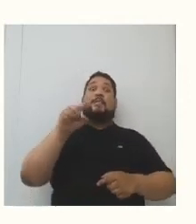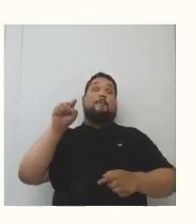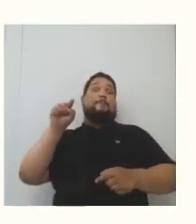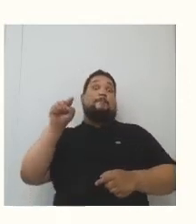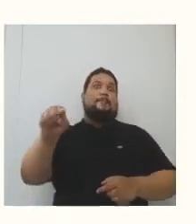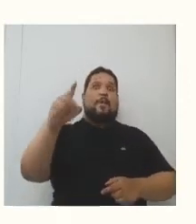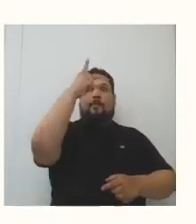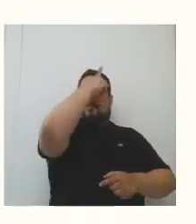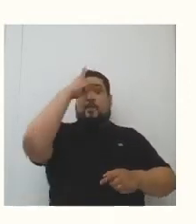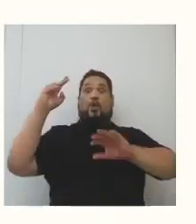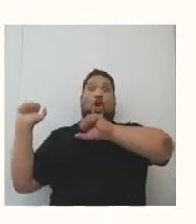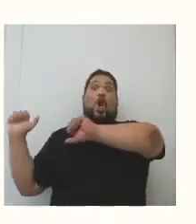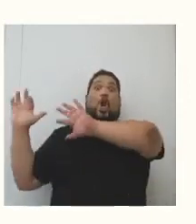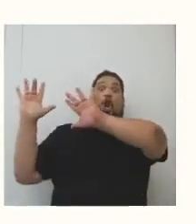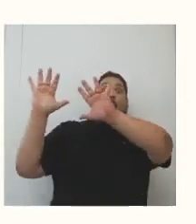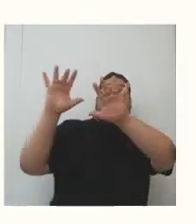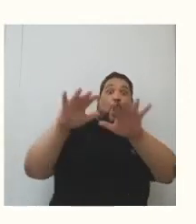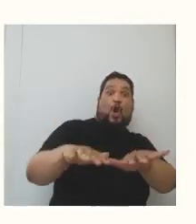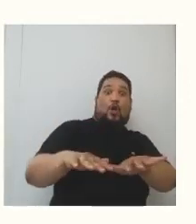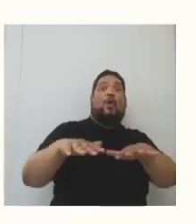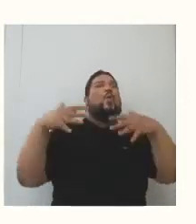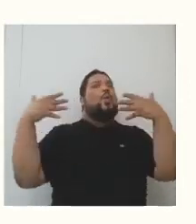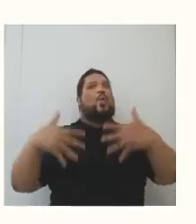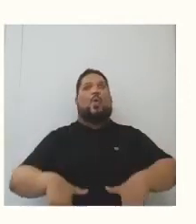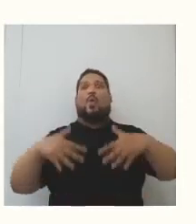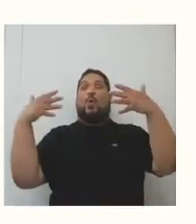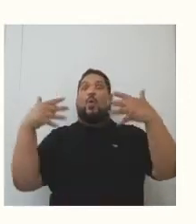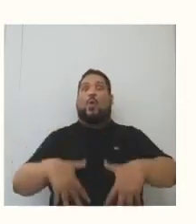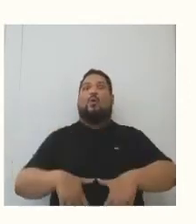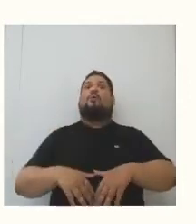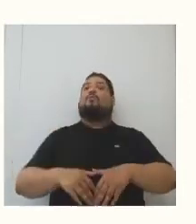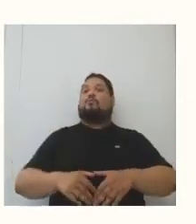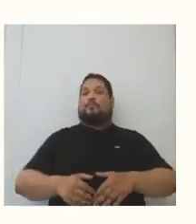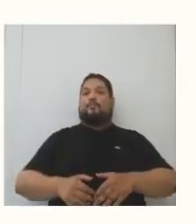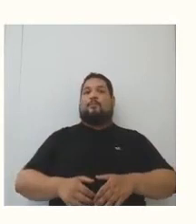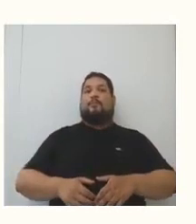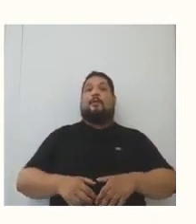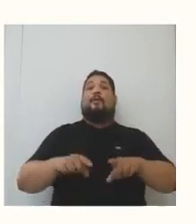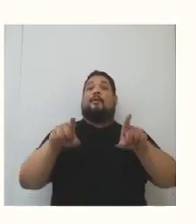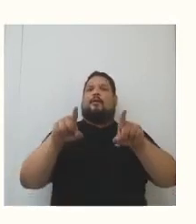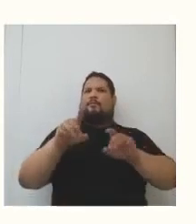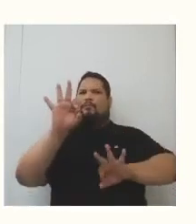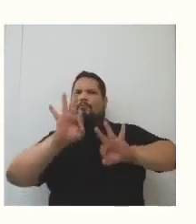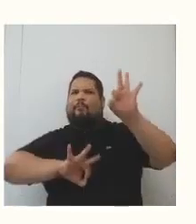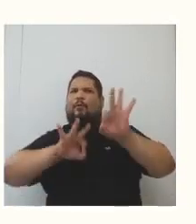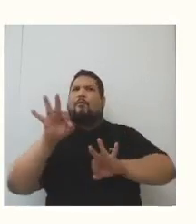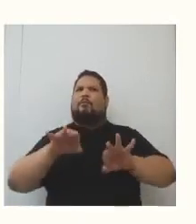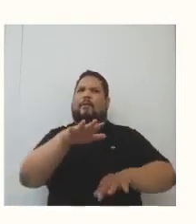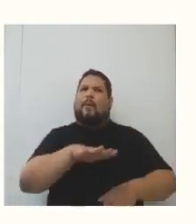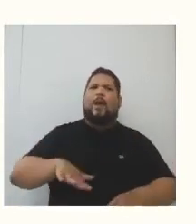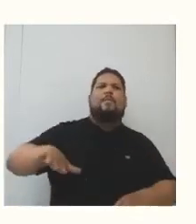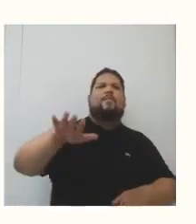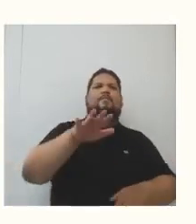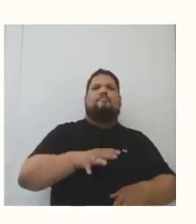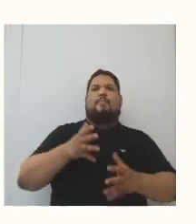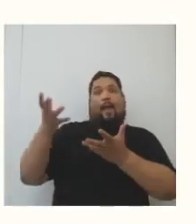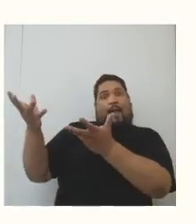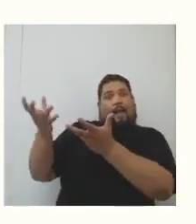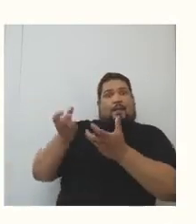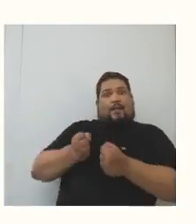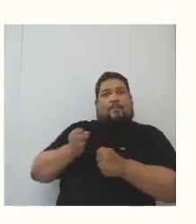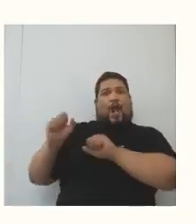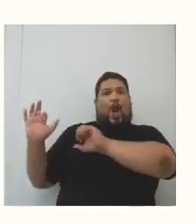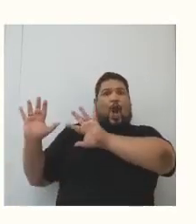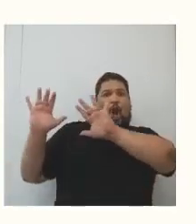pessoas. Então, gente, vieram pessoas demais para cá. E aí, nós temos uma estrutura para receber todo esse povo